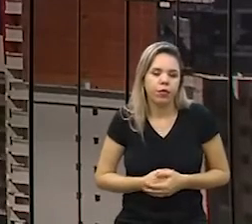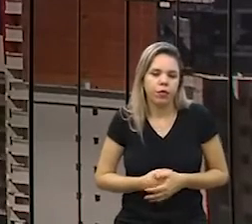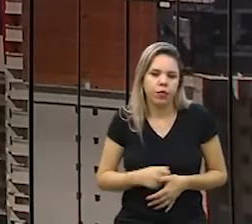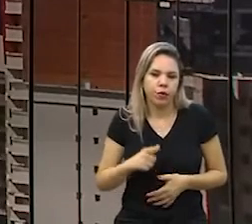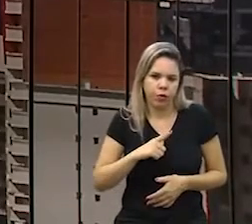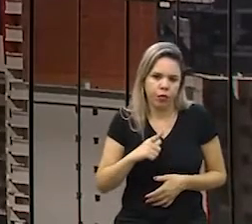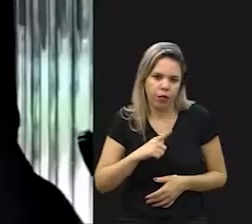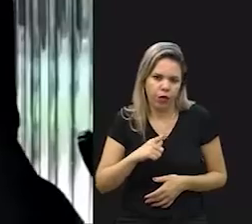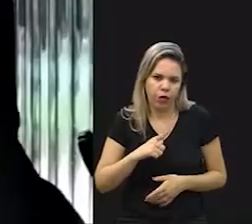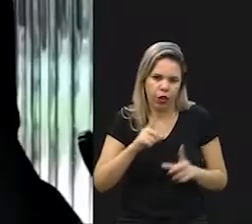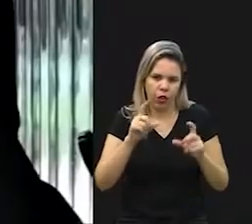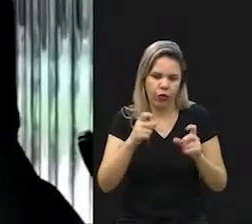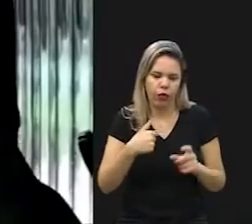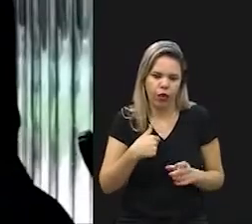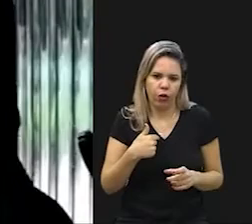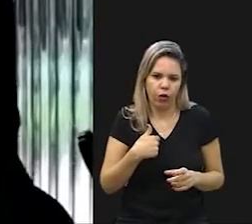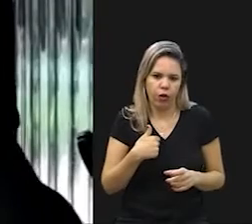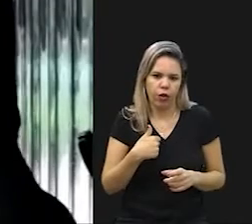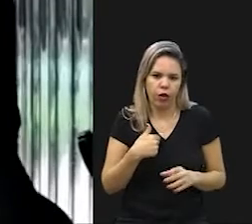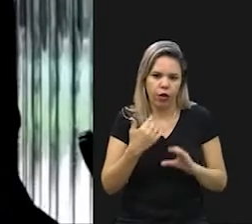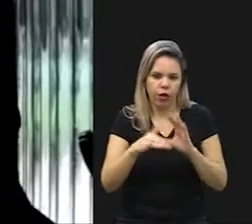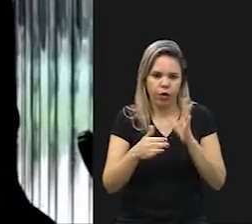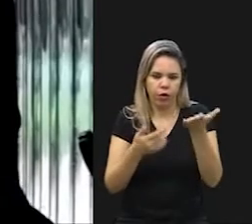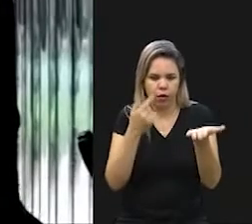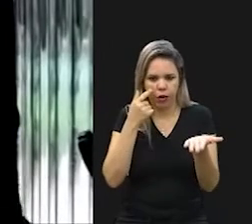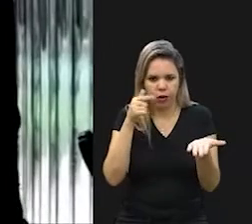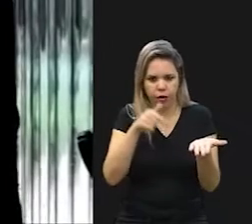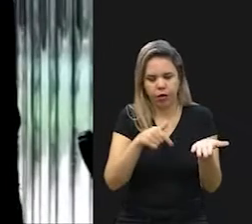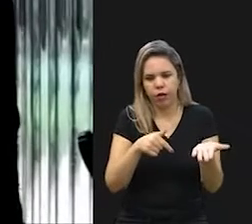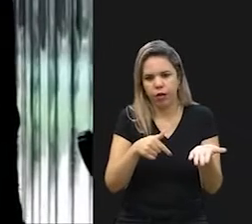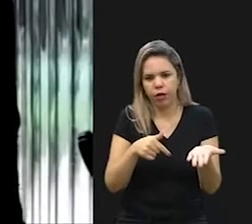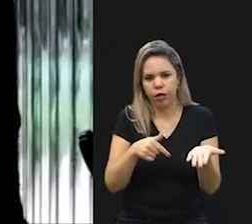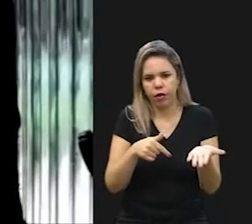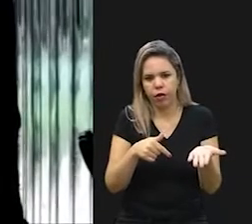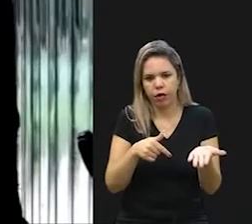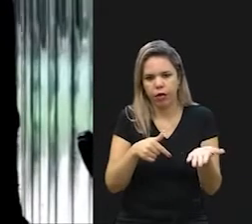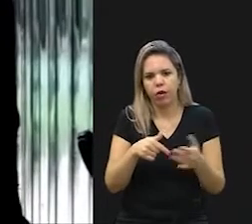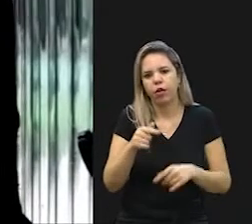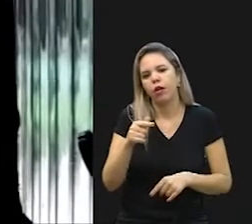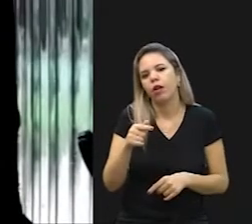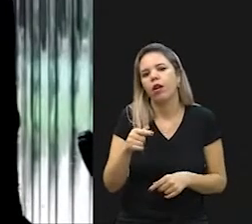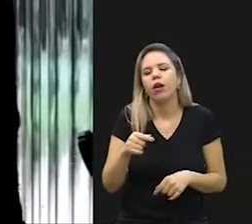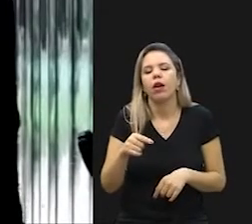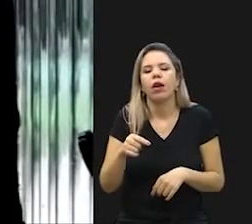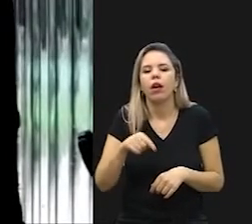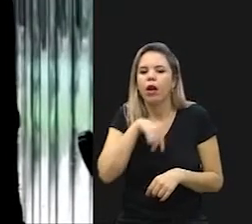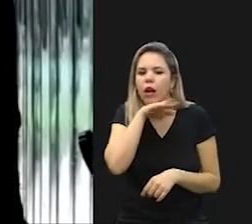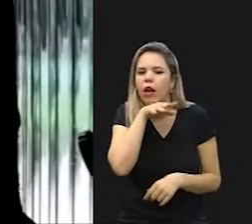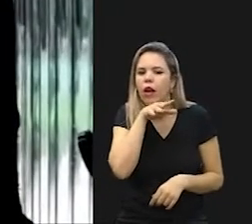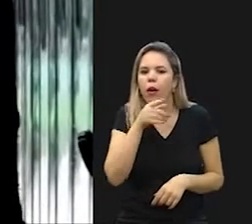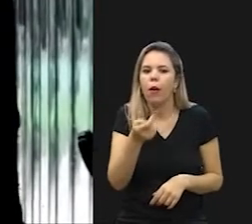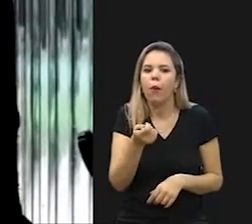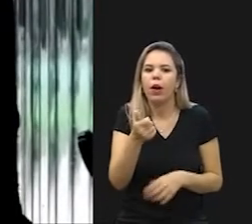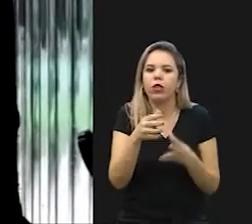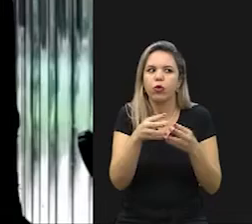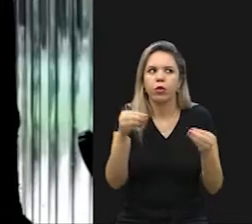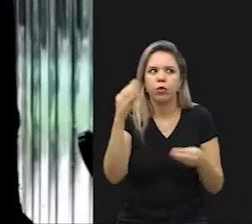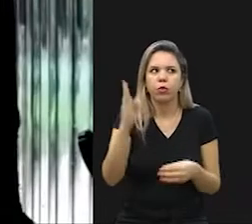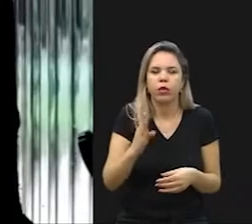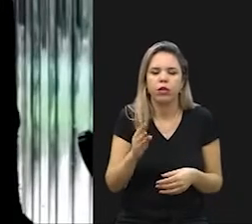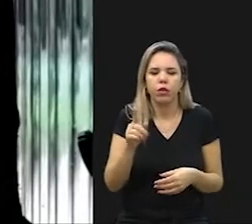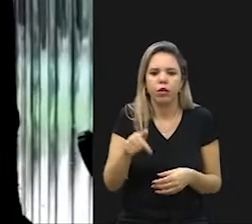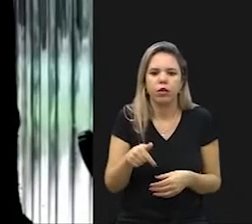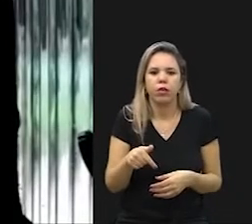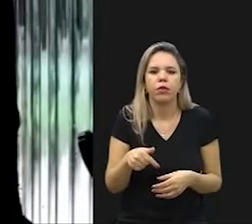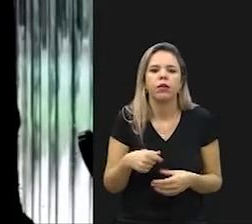Tem uma foto que eu, inclusive, mandei para vocês, que era de uma das espécies mais ameaçadas de extinção no Brasil, que